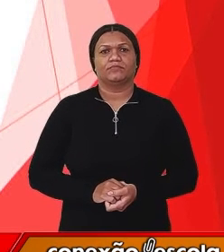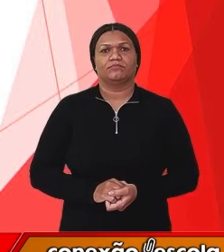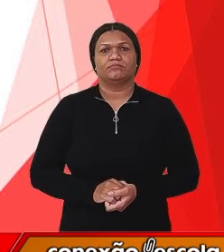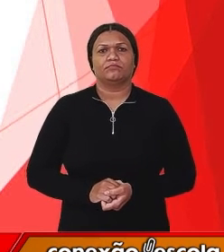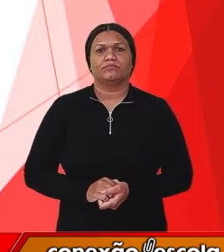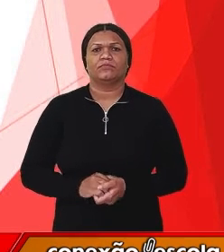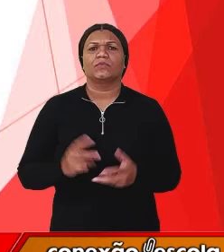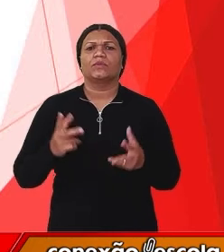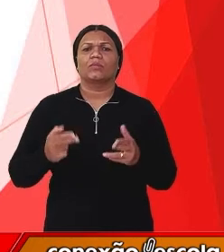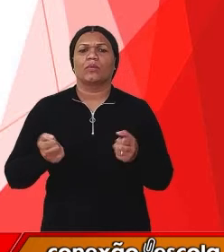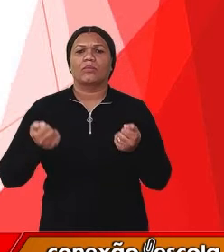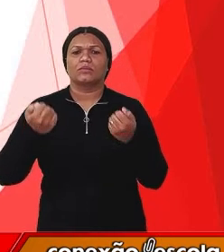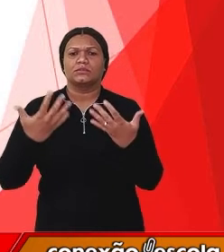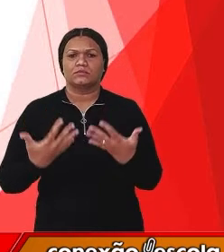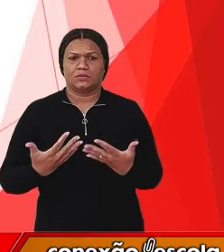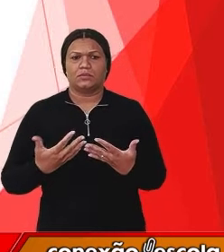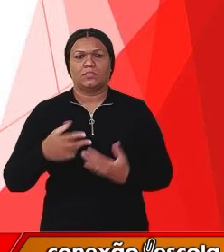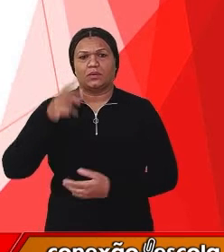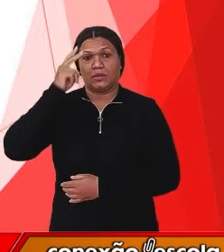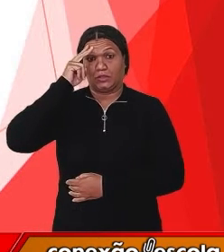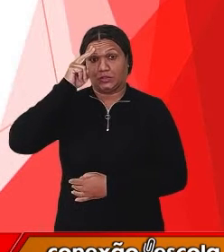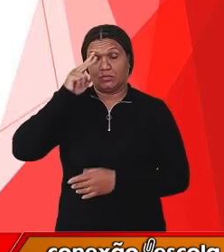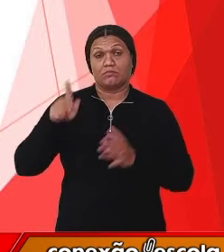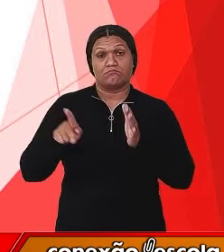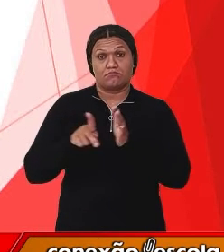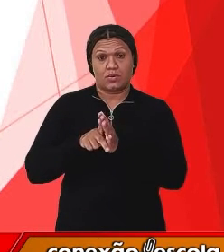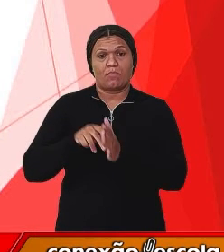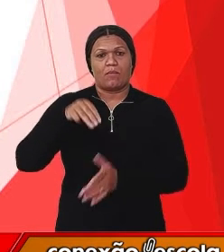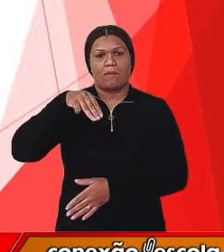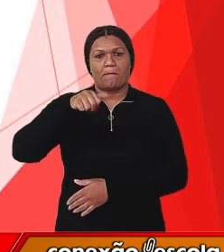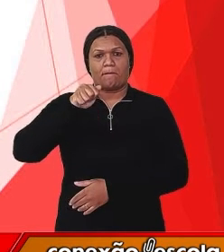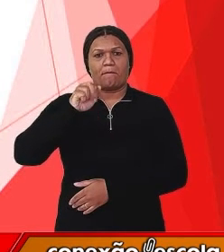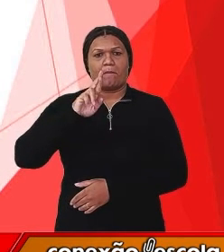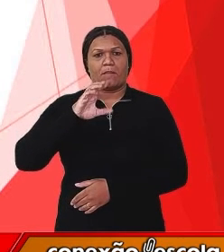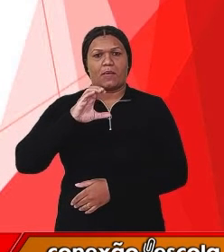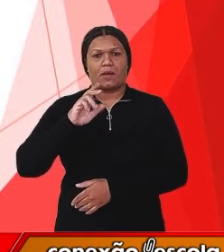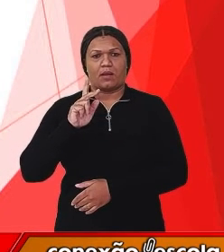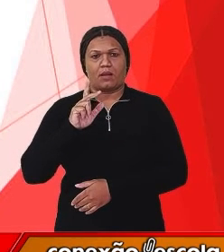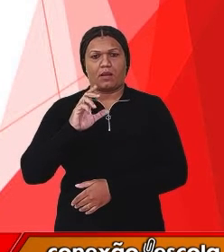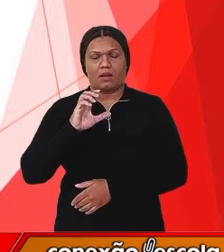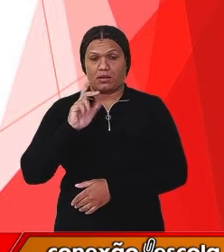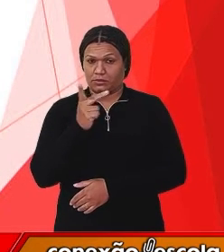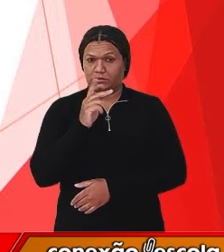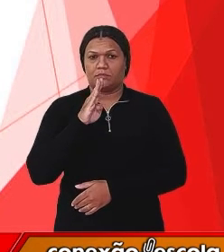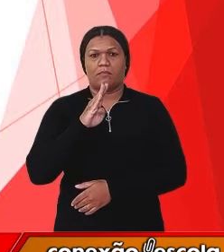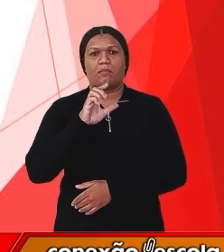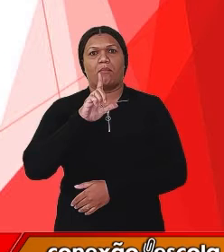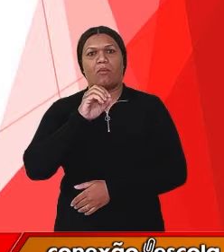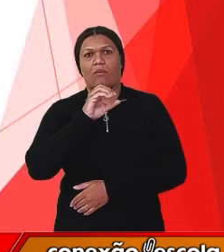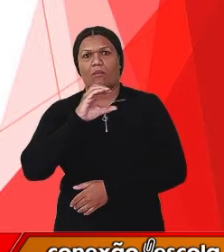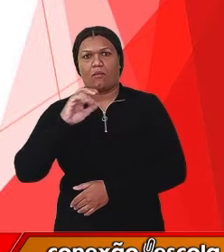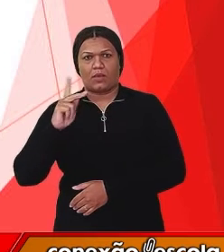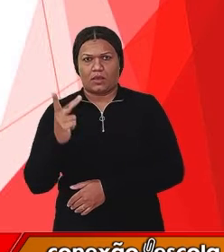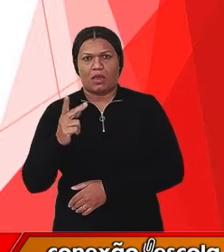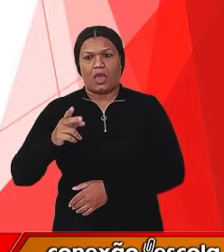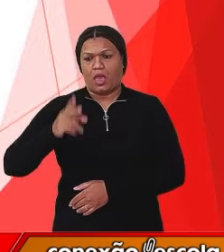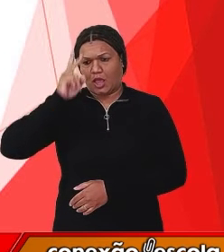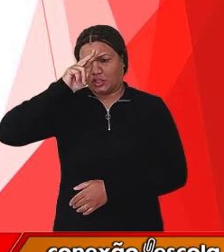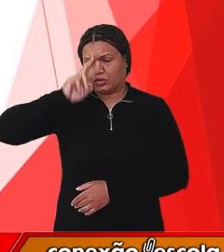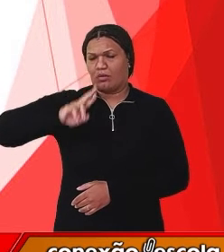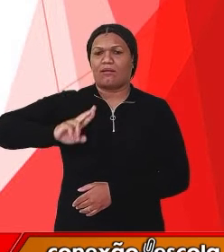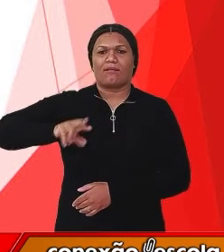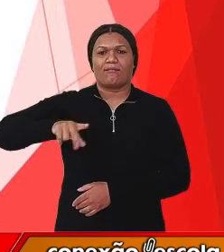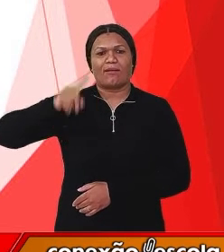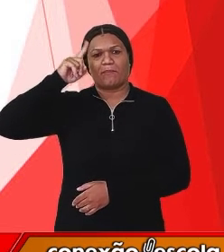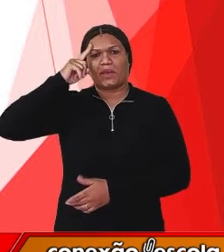Como bem diz o historiador Mark Bloch, a história não é a ciência que estuda os acontecimentos